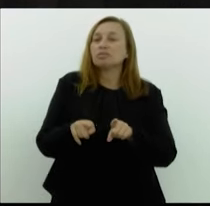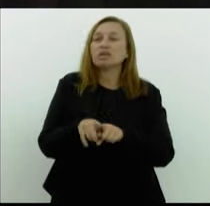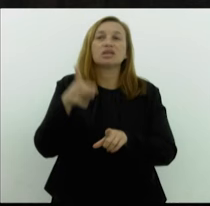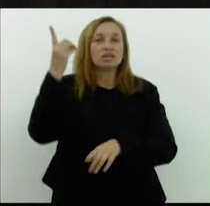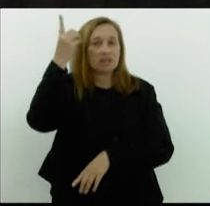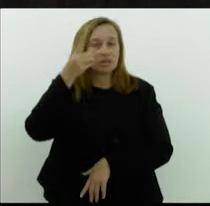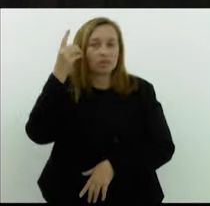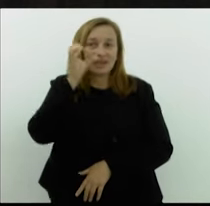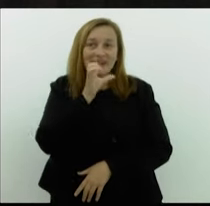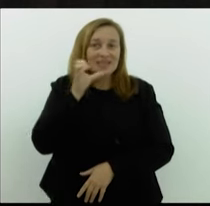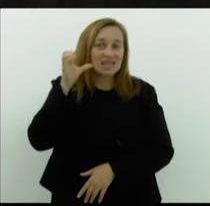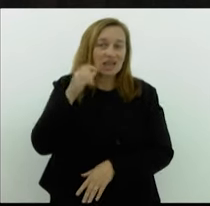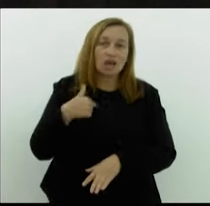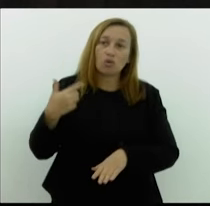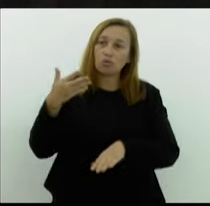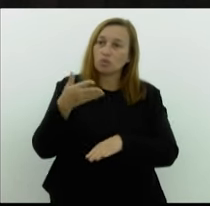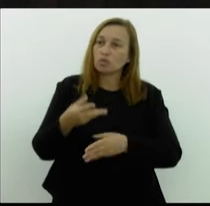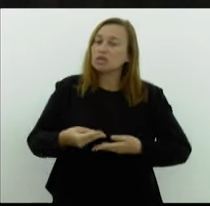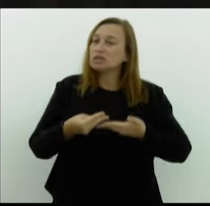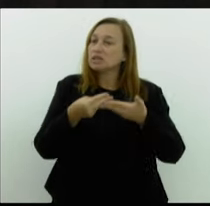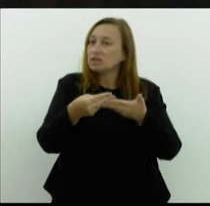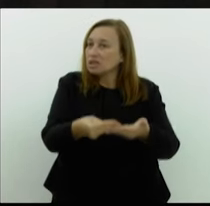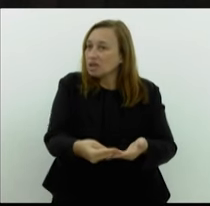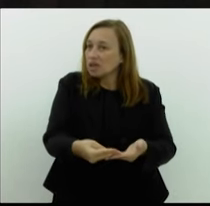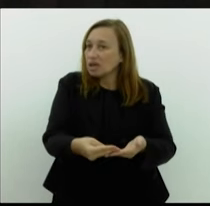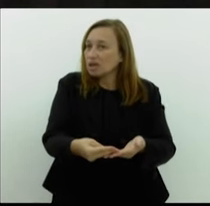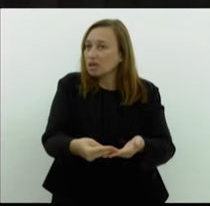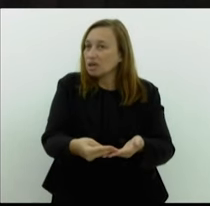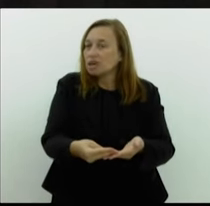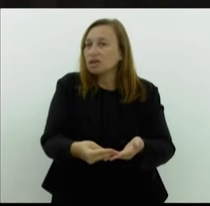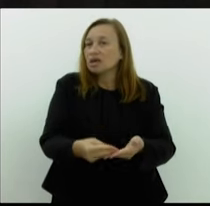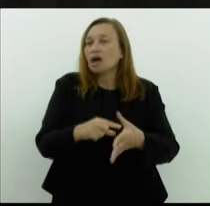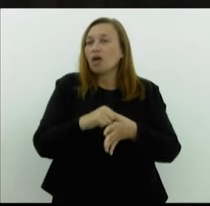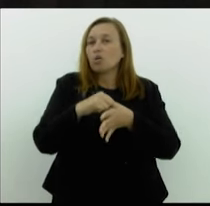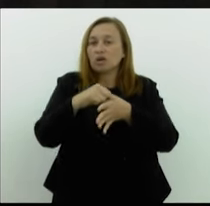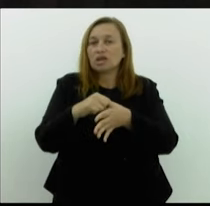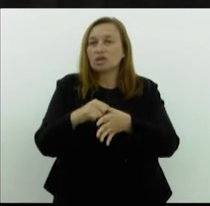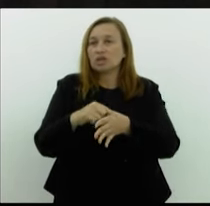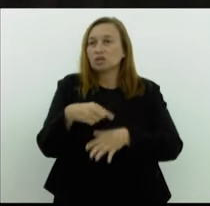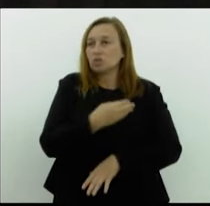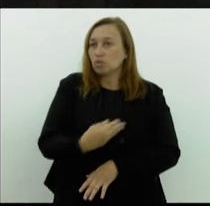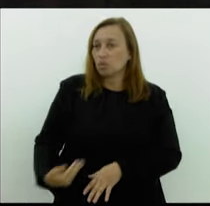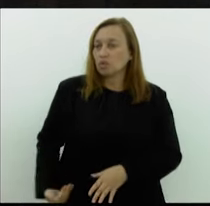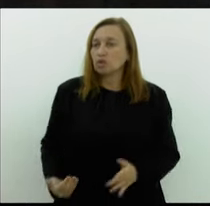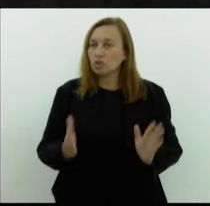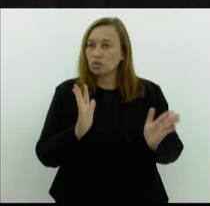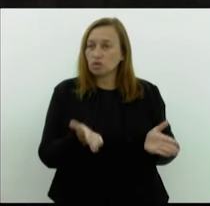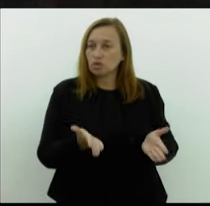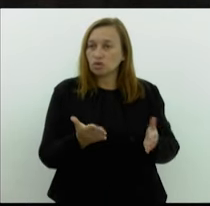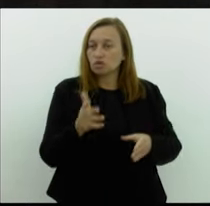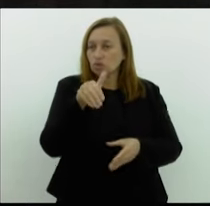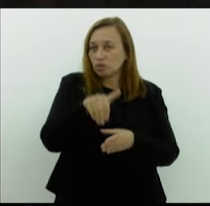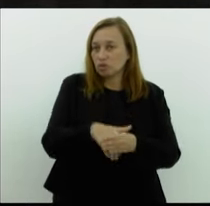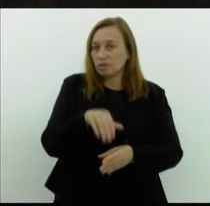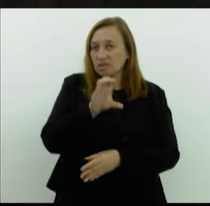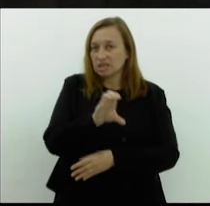Célia, eu entreguei isso ao líder do governo, que hoje votou pela CCJ,